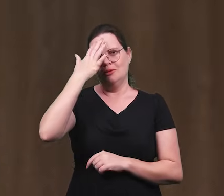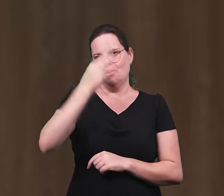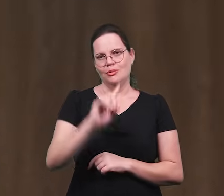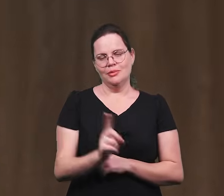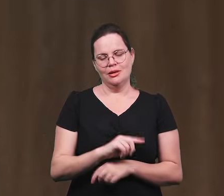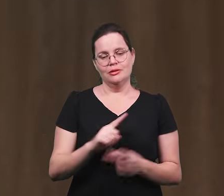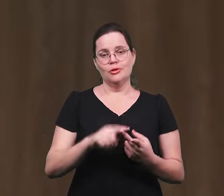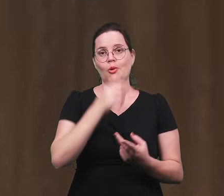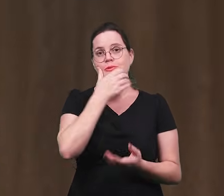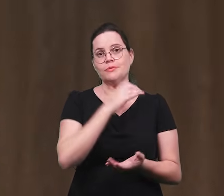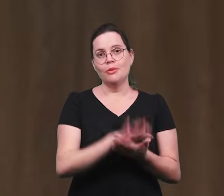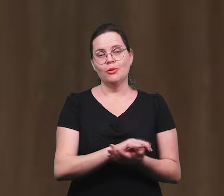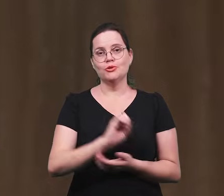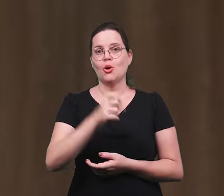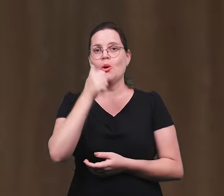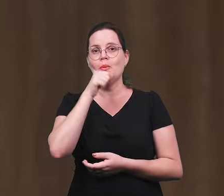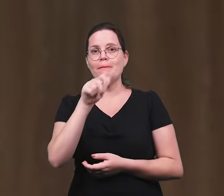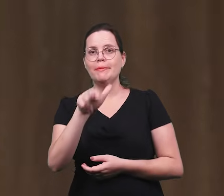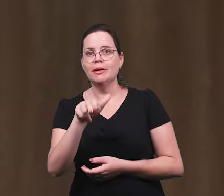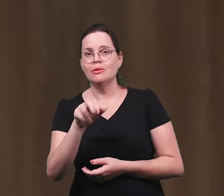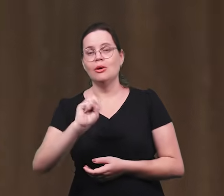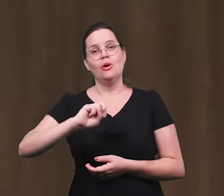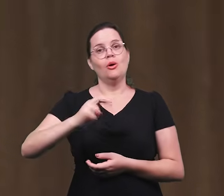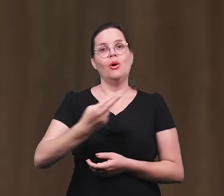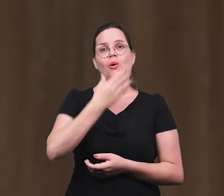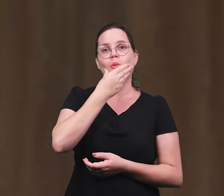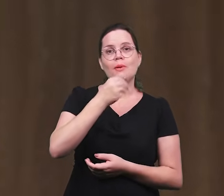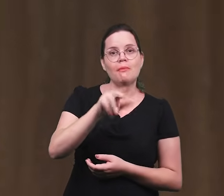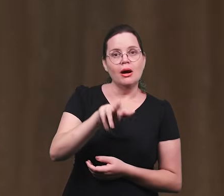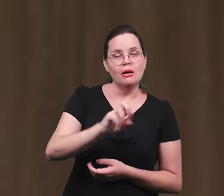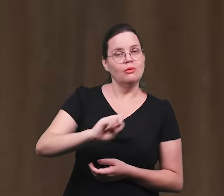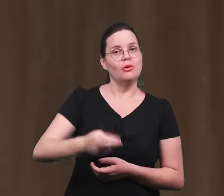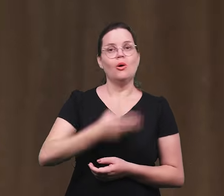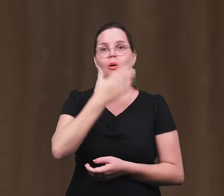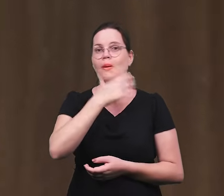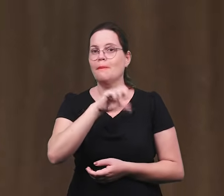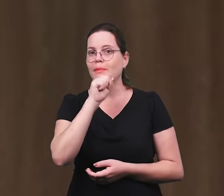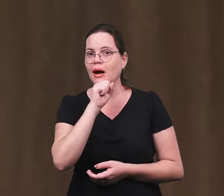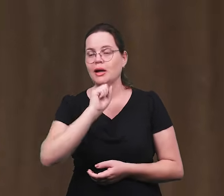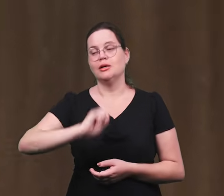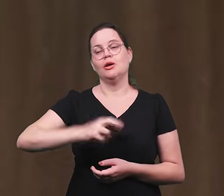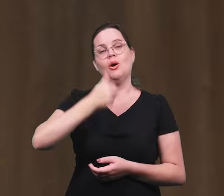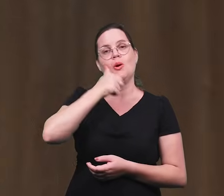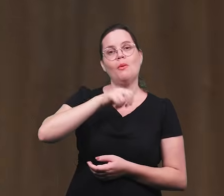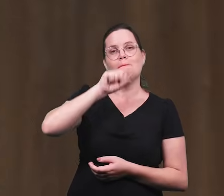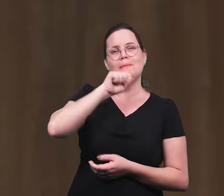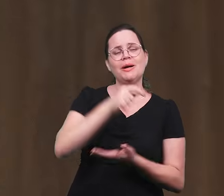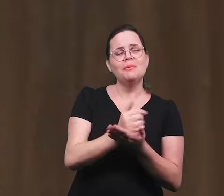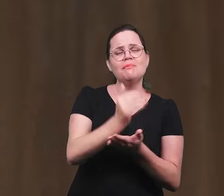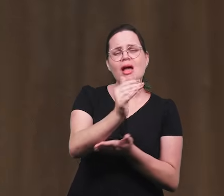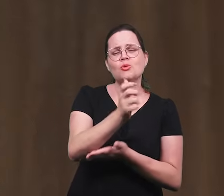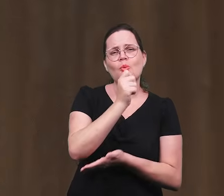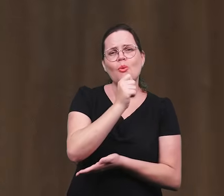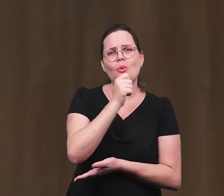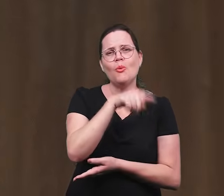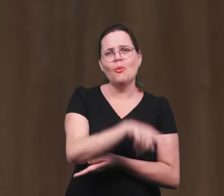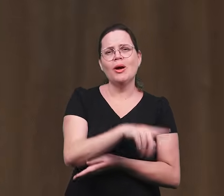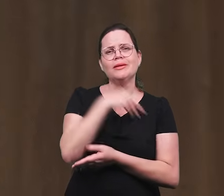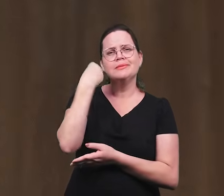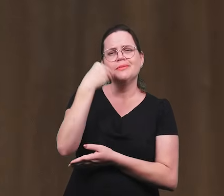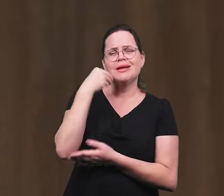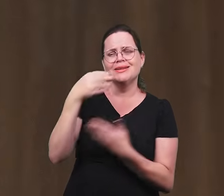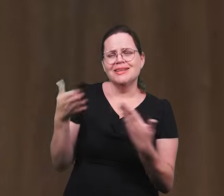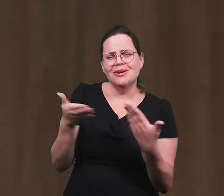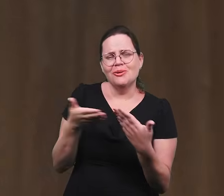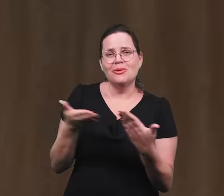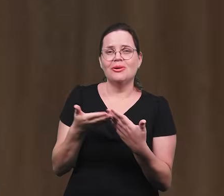irmão, um pai, uma mãe, que ainda está no início da sua jornada na fé. Está nos primeiros momentos de encontro com Jesus. E